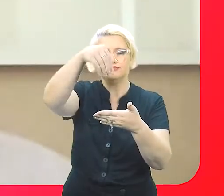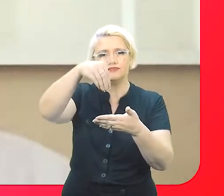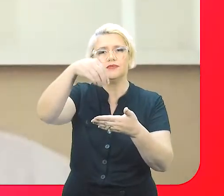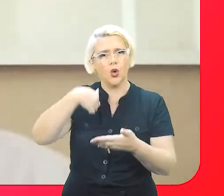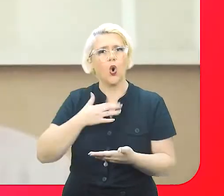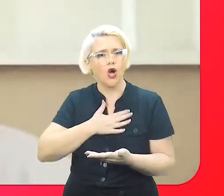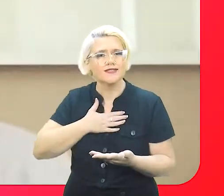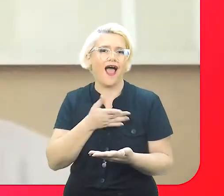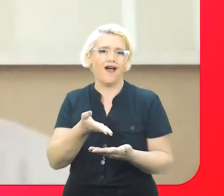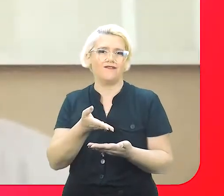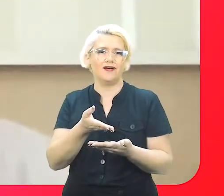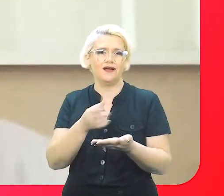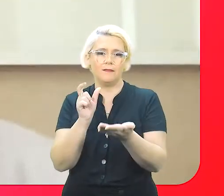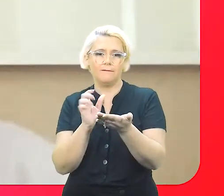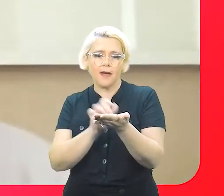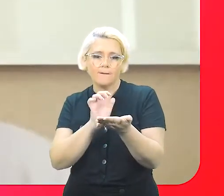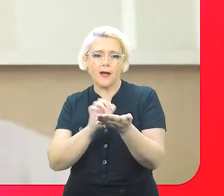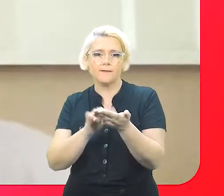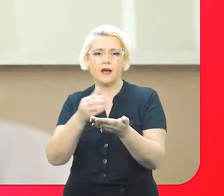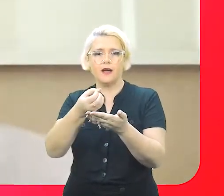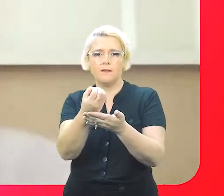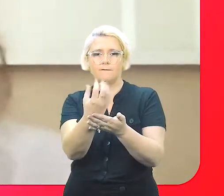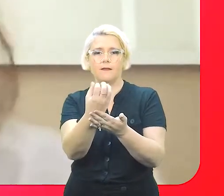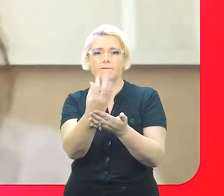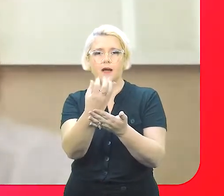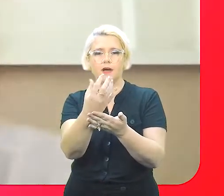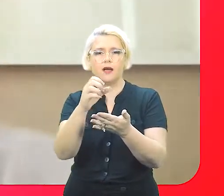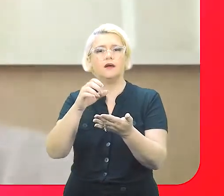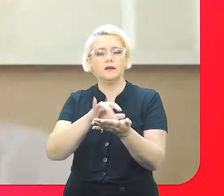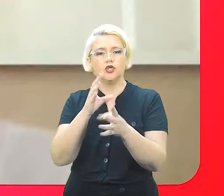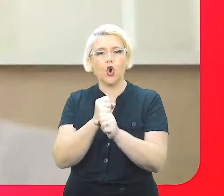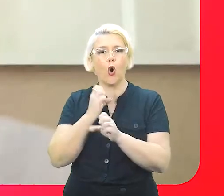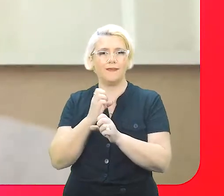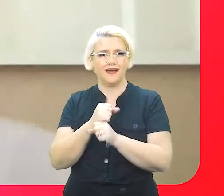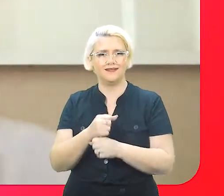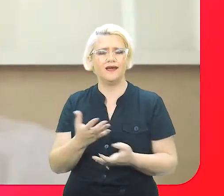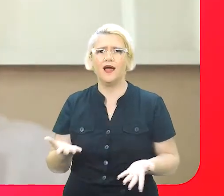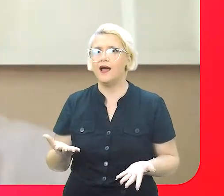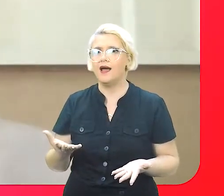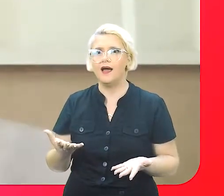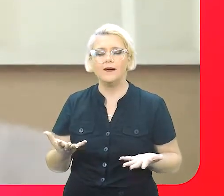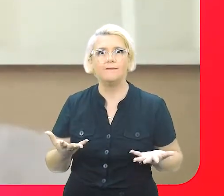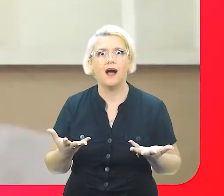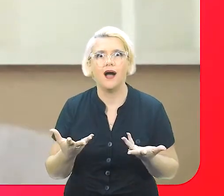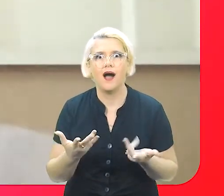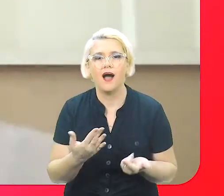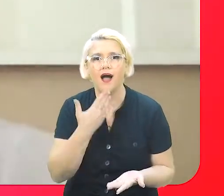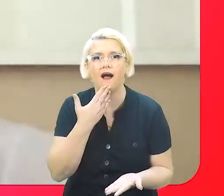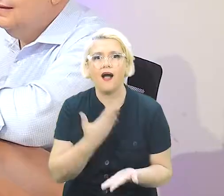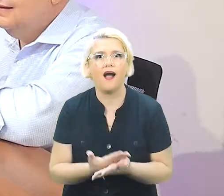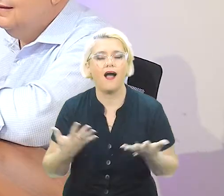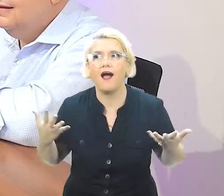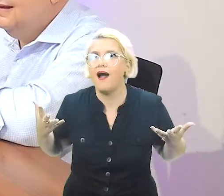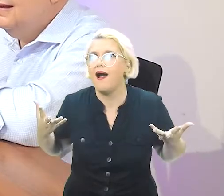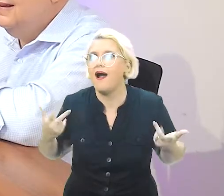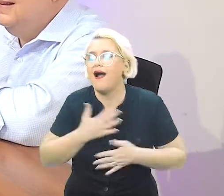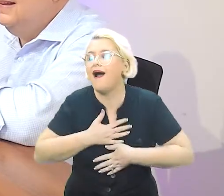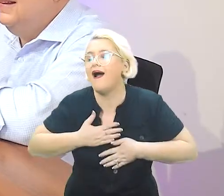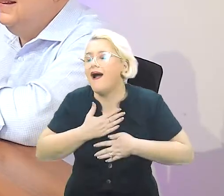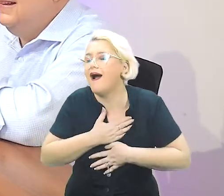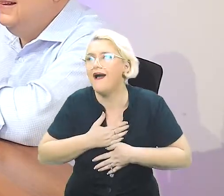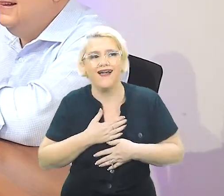como é que se diz? Digitando o que a gente estava somando. Aquilo, para mim, era uma coisa maravilhosa,